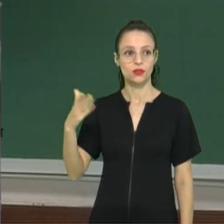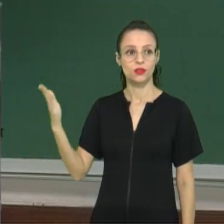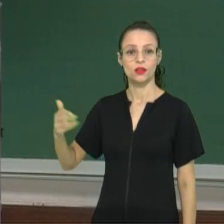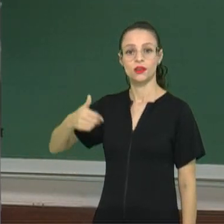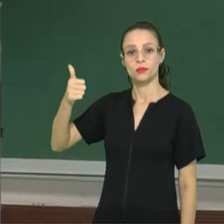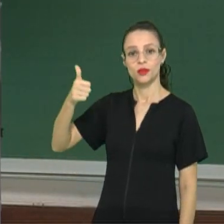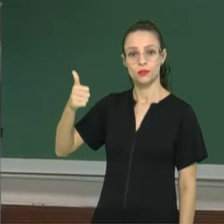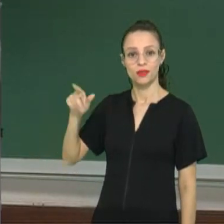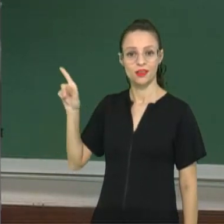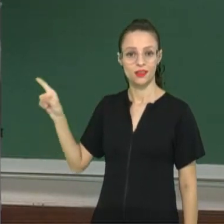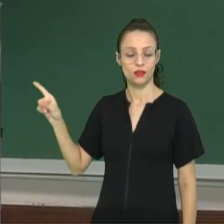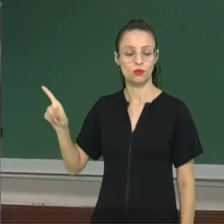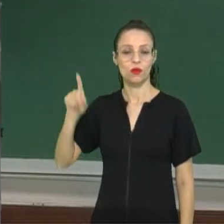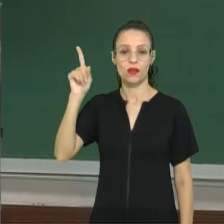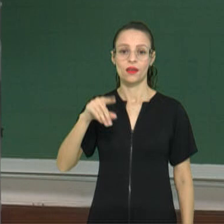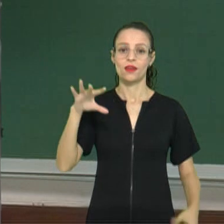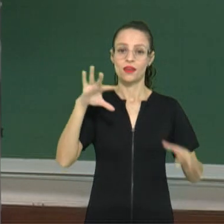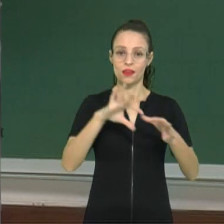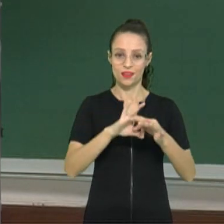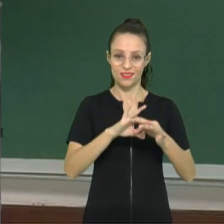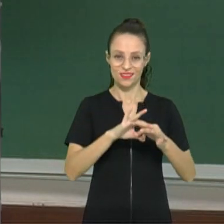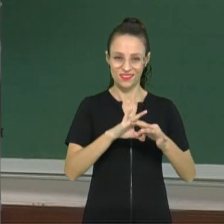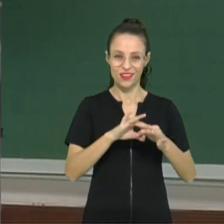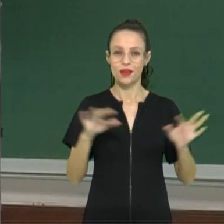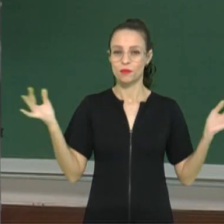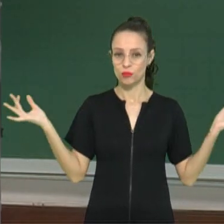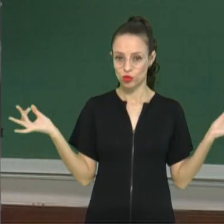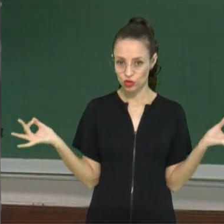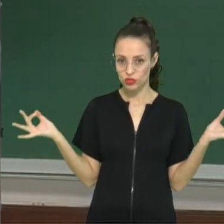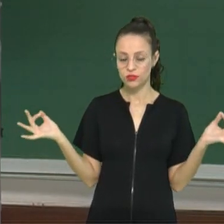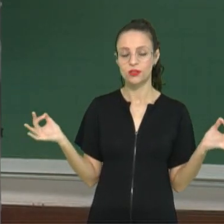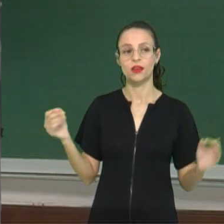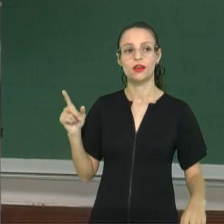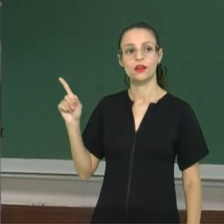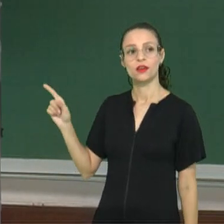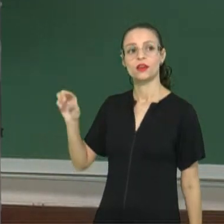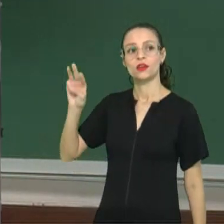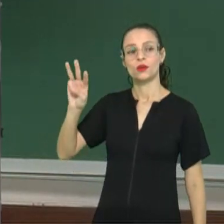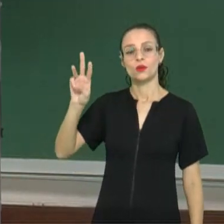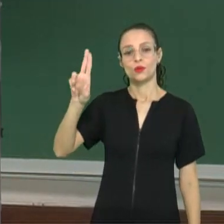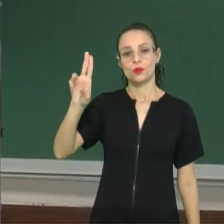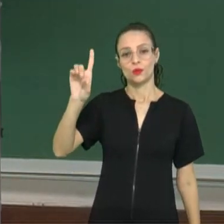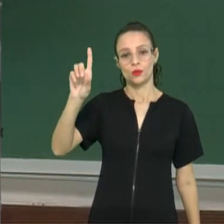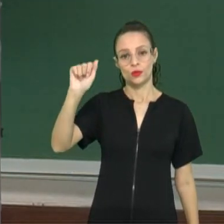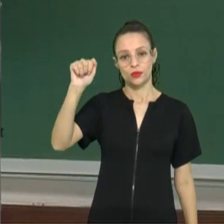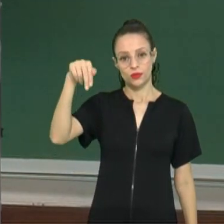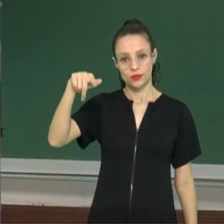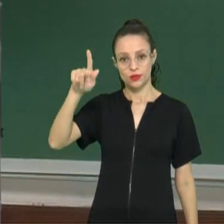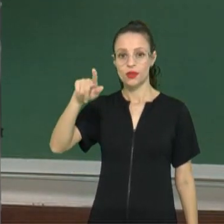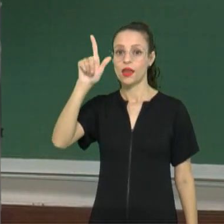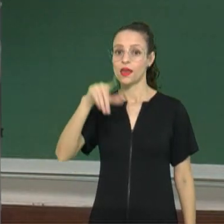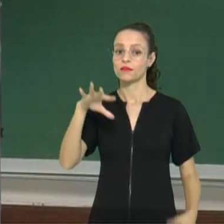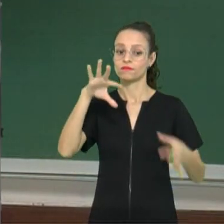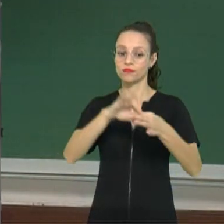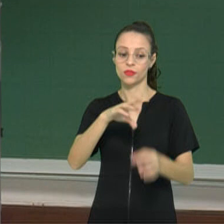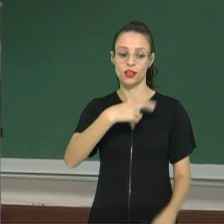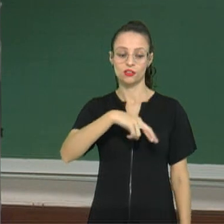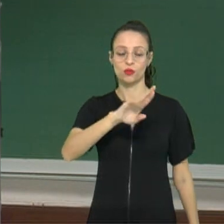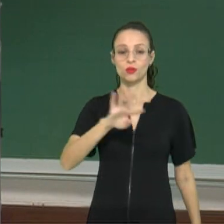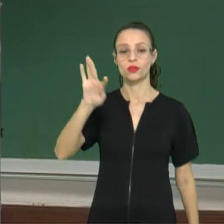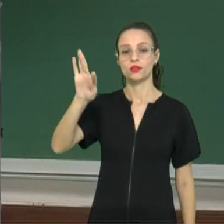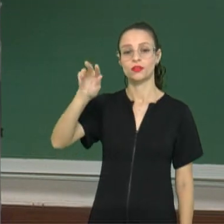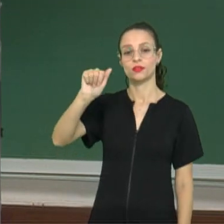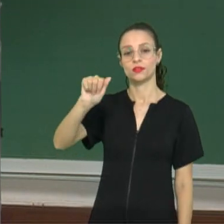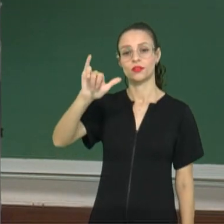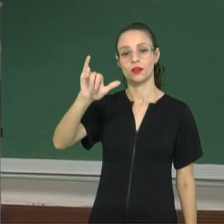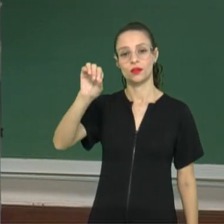que é com relação da religião budista, né, que é o templo de Shaolin, e o templo de Wudang é da religião taoísta, né? Então, como foi colocado, então, o